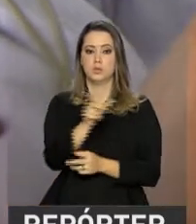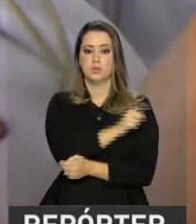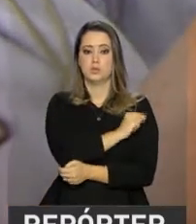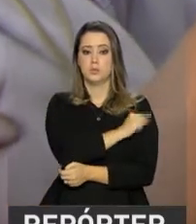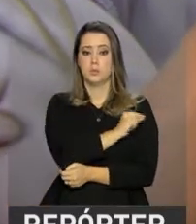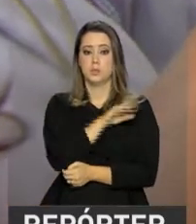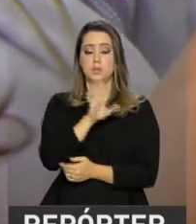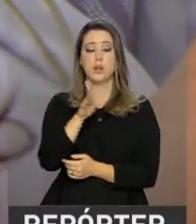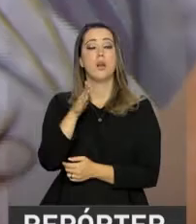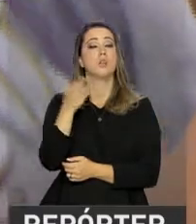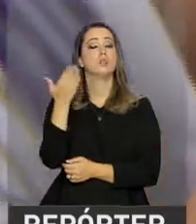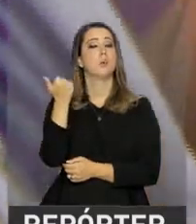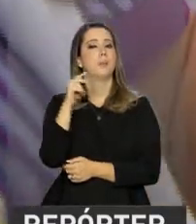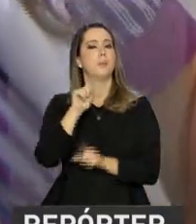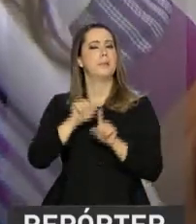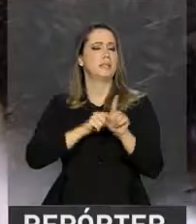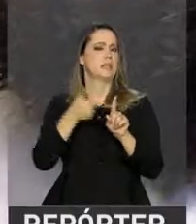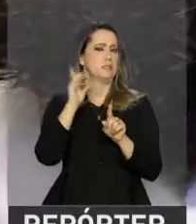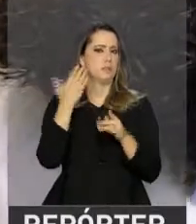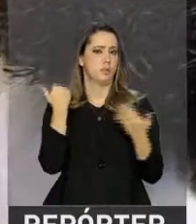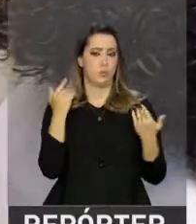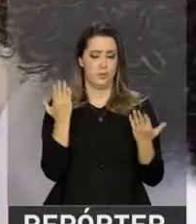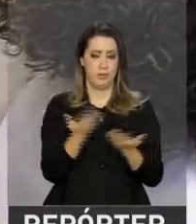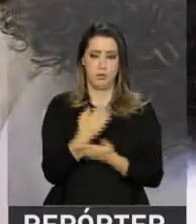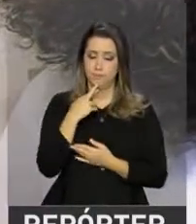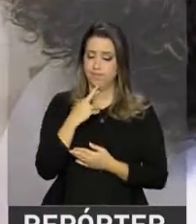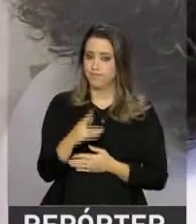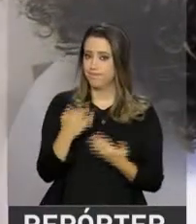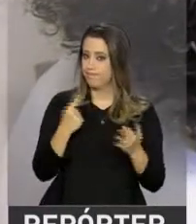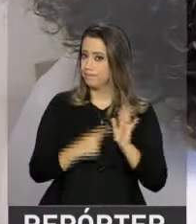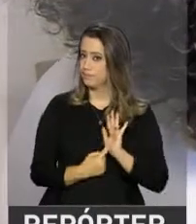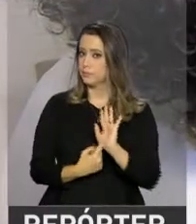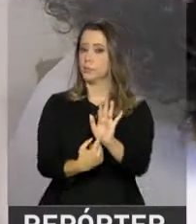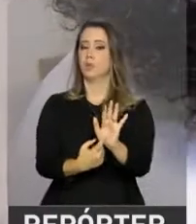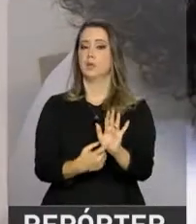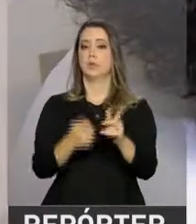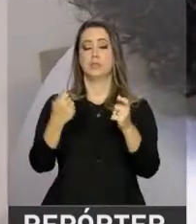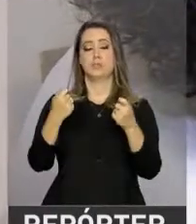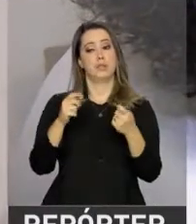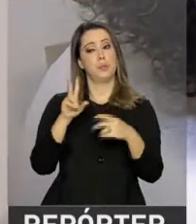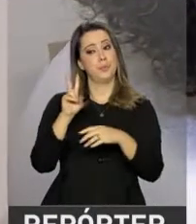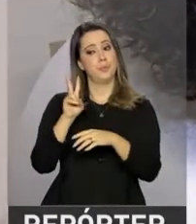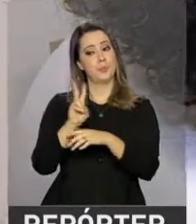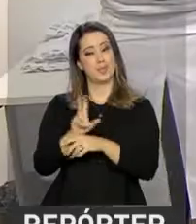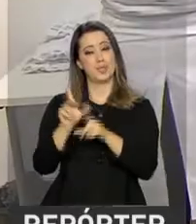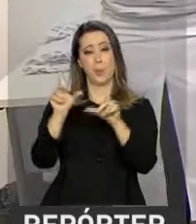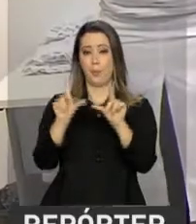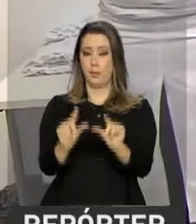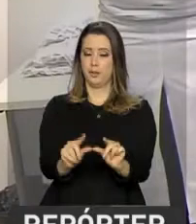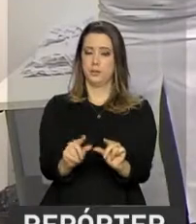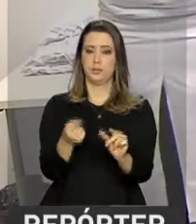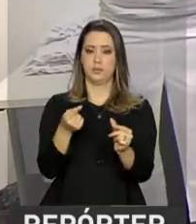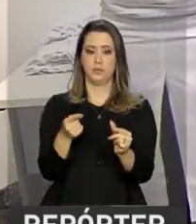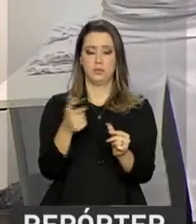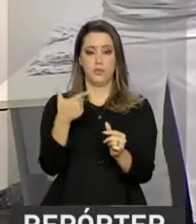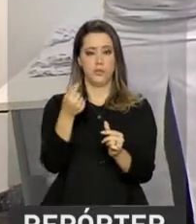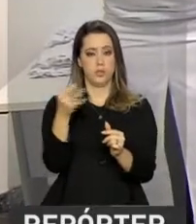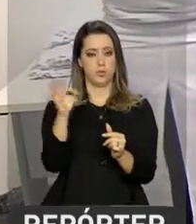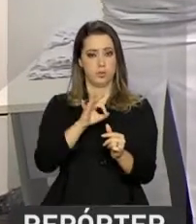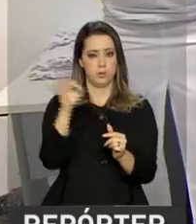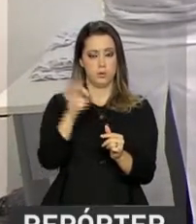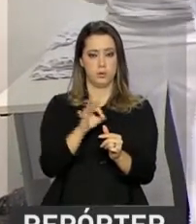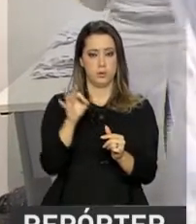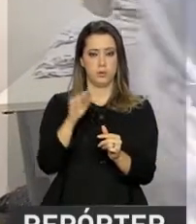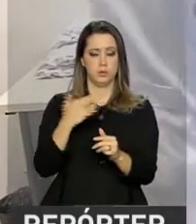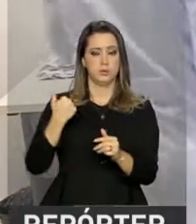as doses no fim do mês passado. E os resultados mostram que a cobertura está baixa. Cerca de 20% dos